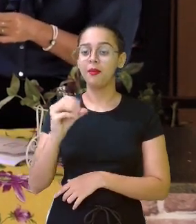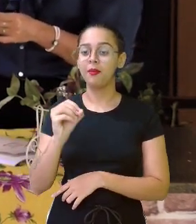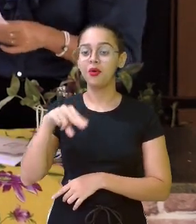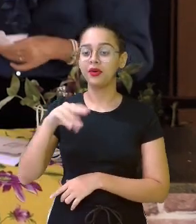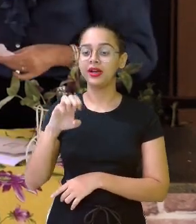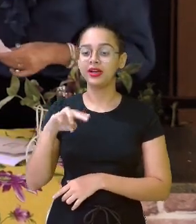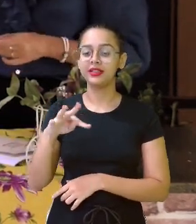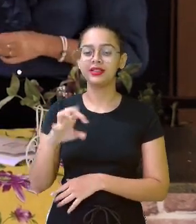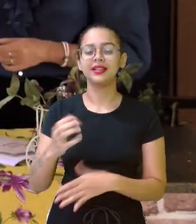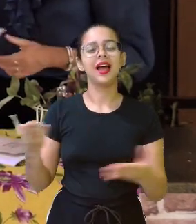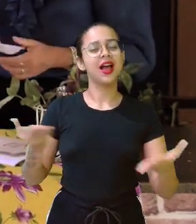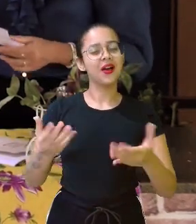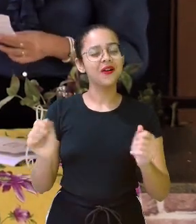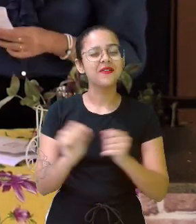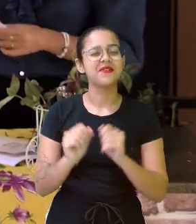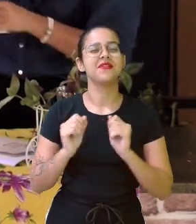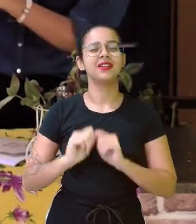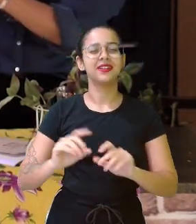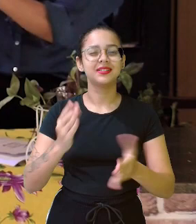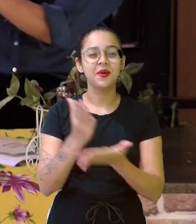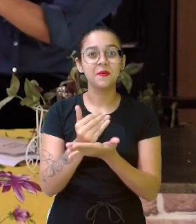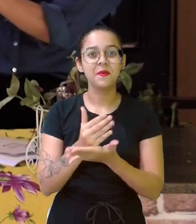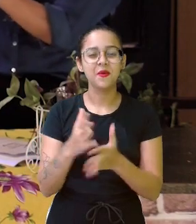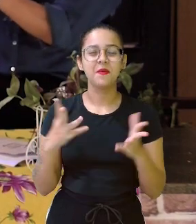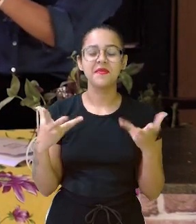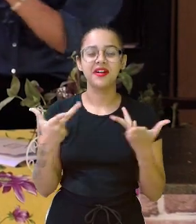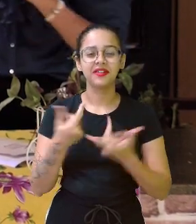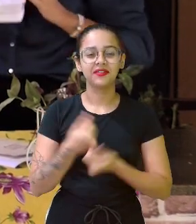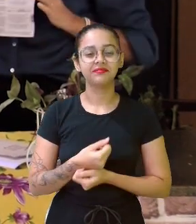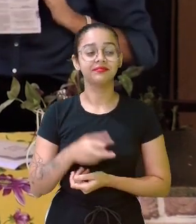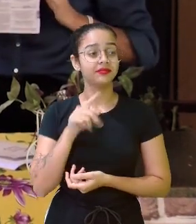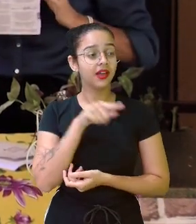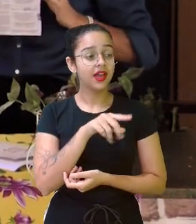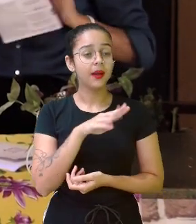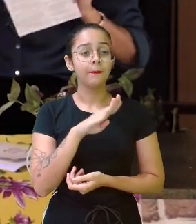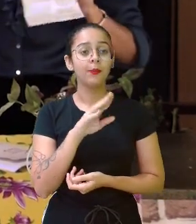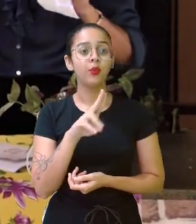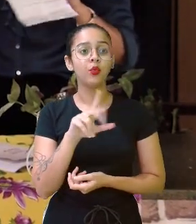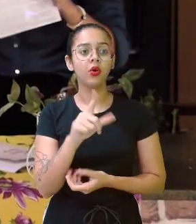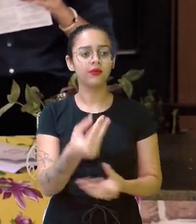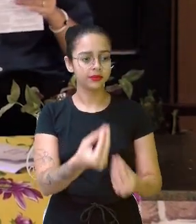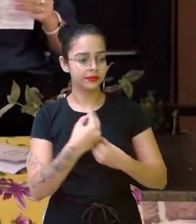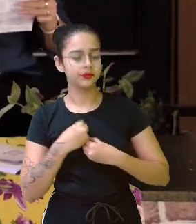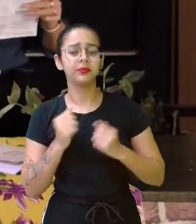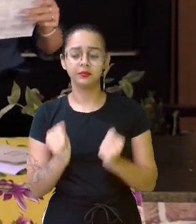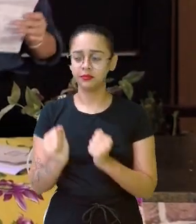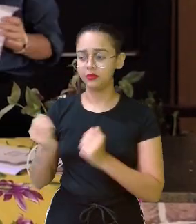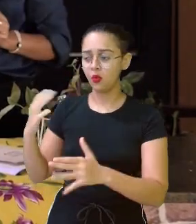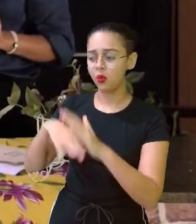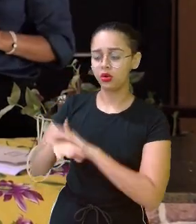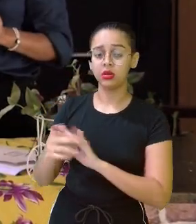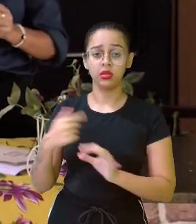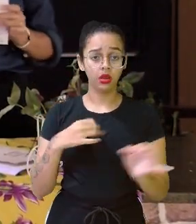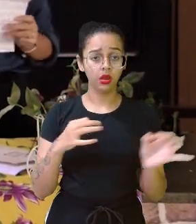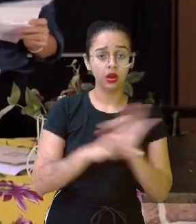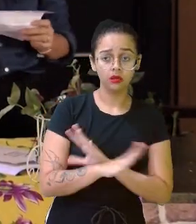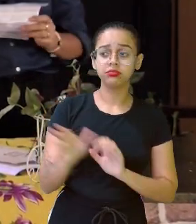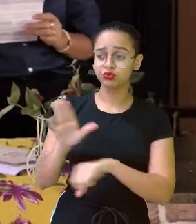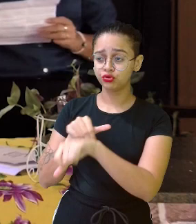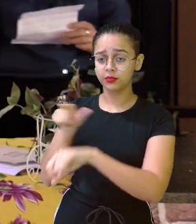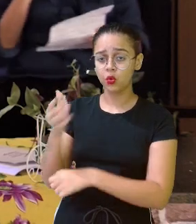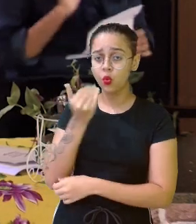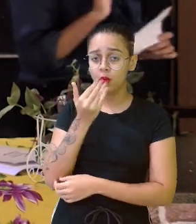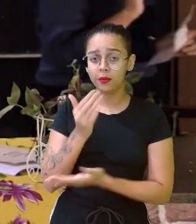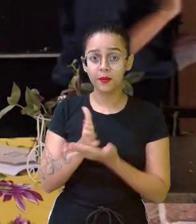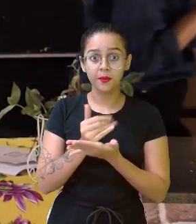vou caprichar aqui nesse bolo, vai ficar maravilhoso. E essa bula de remédio vai ficar comigo, tá, viu? Tá certo, pode guardar. Quando eu terminar, eu lhe chamo pra comer um bolinho, viu? Eu vou